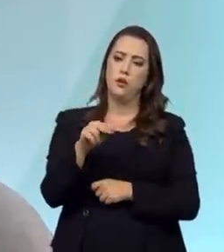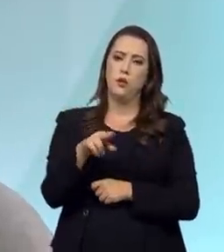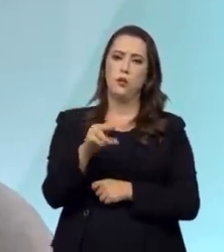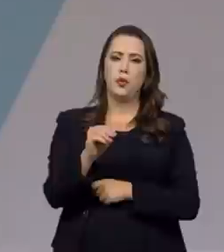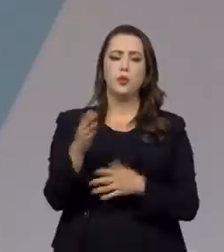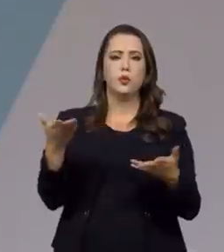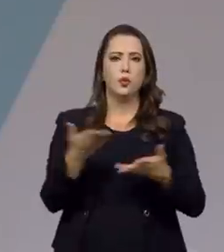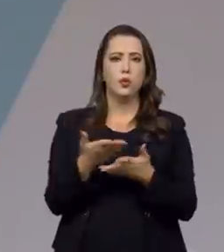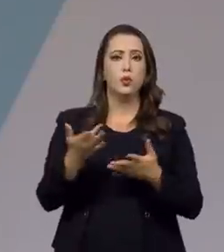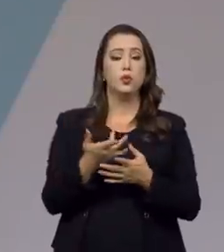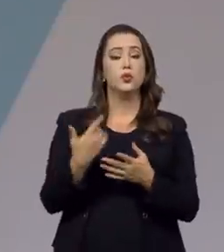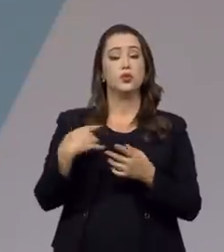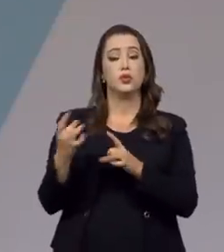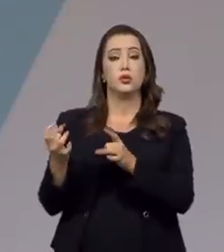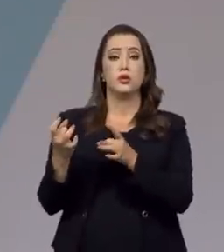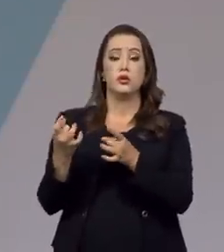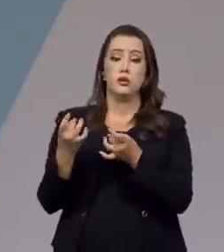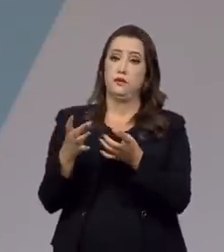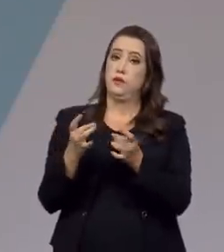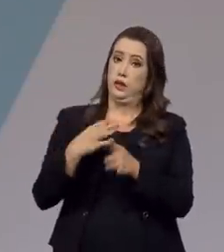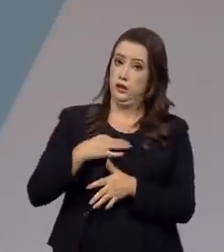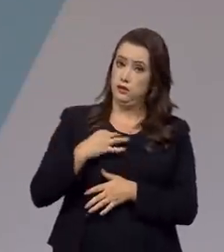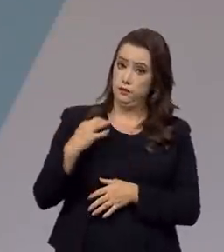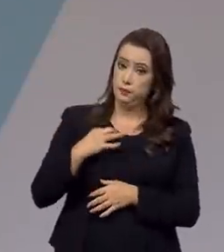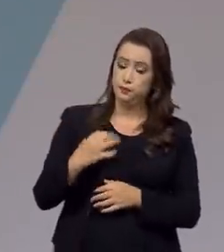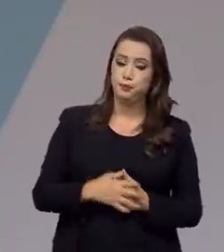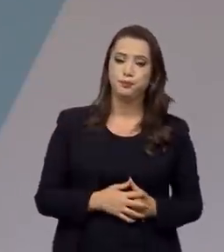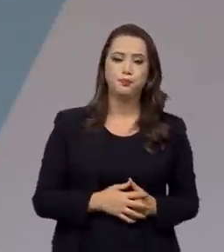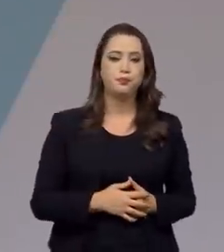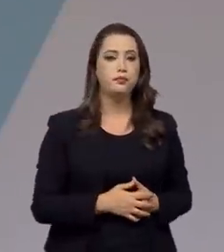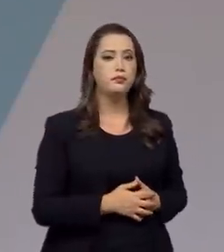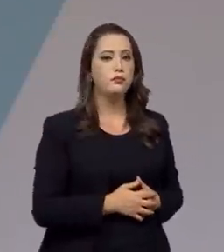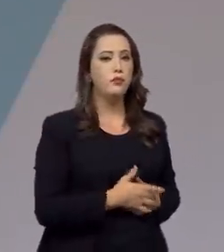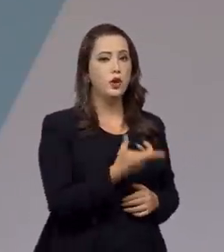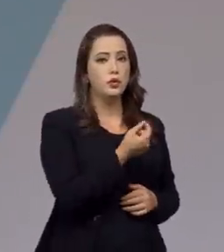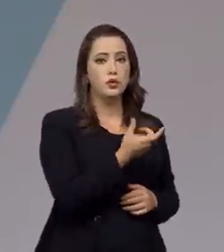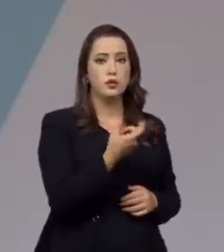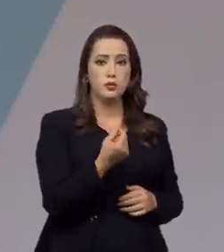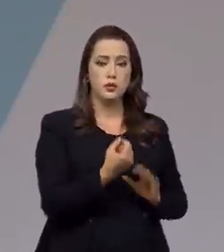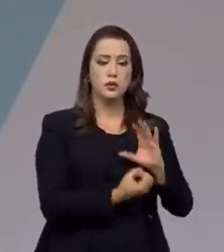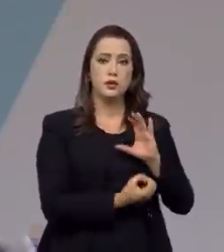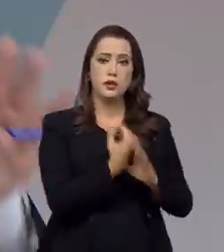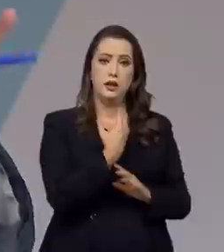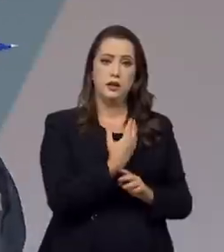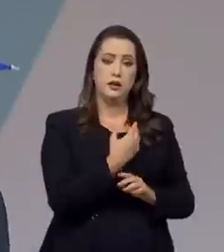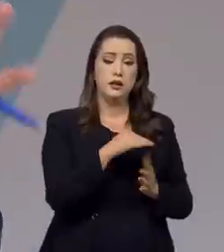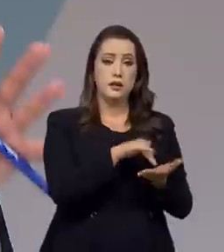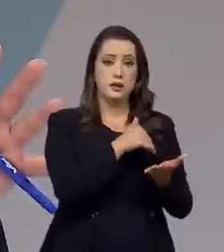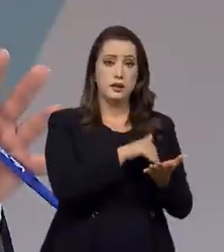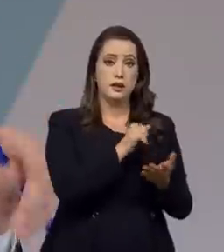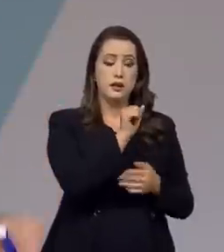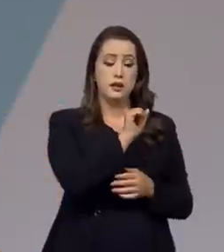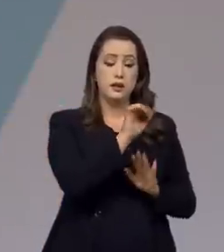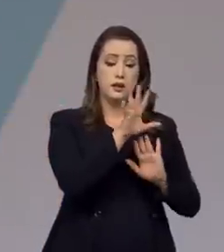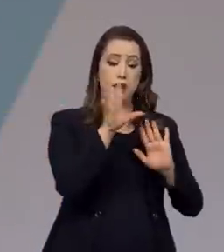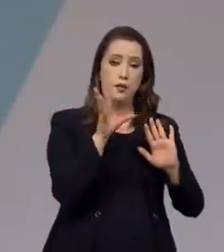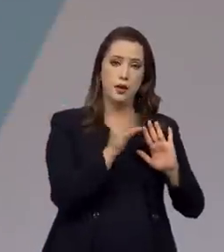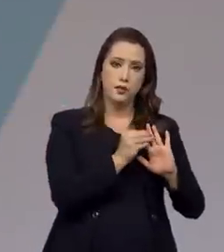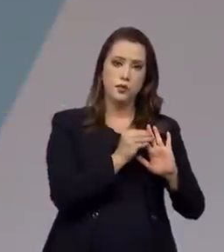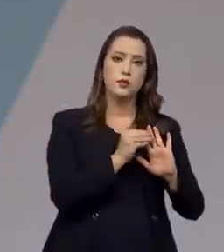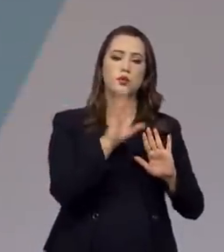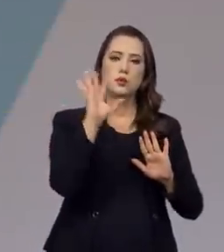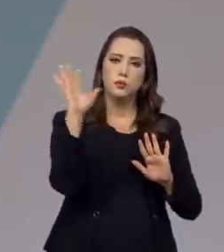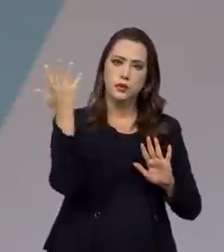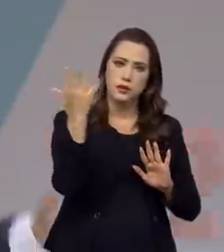mercado hoje voluntário em 2020 a criada a secretaria da Amazônia serviços ambientais ali no contexto no